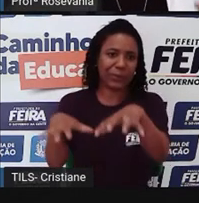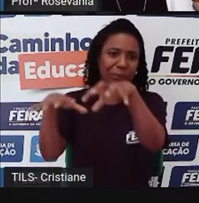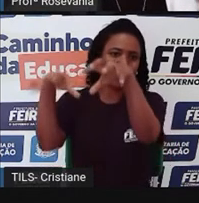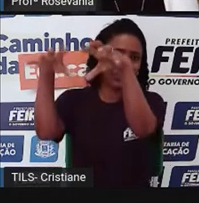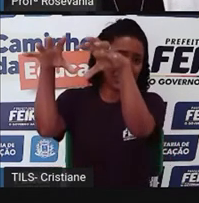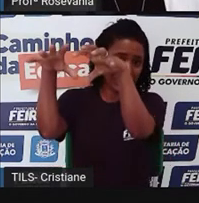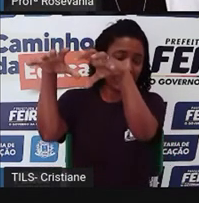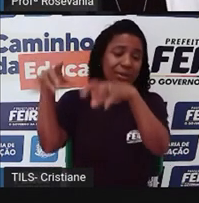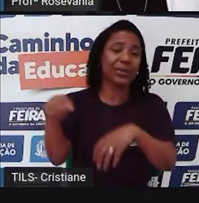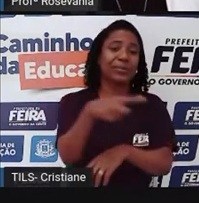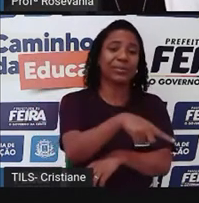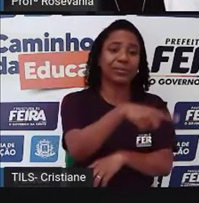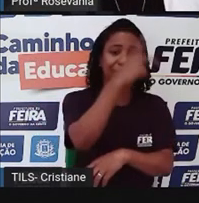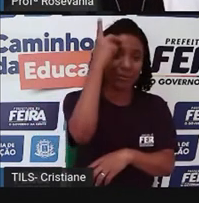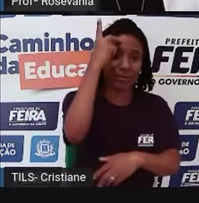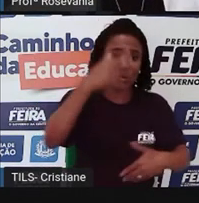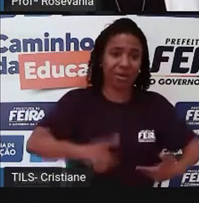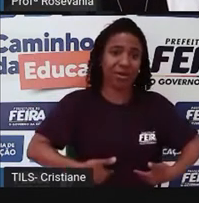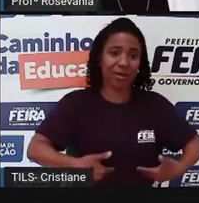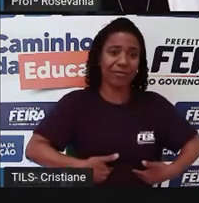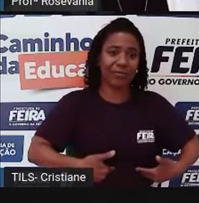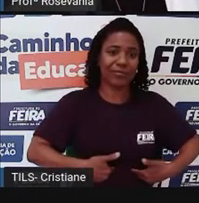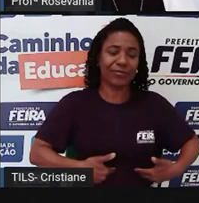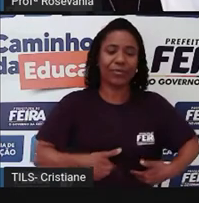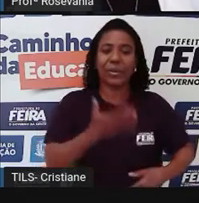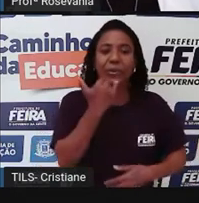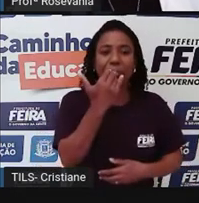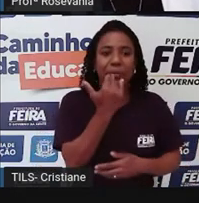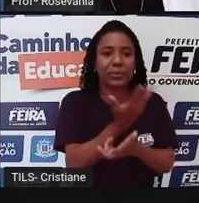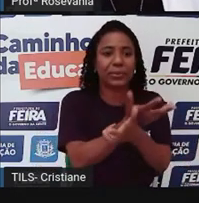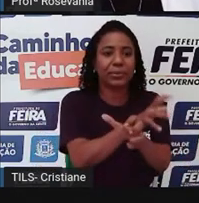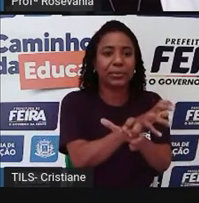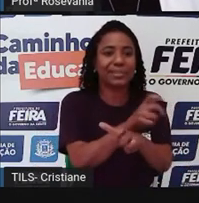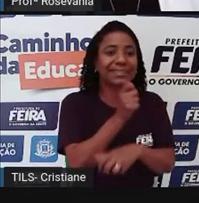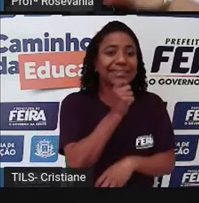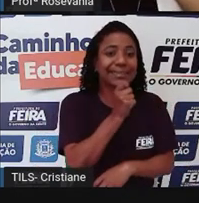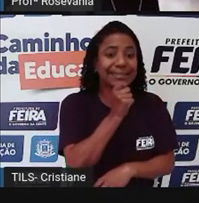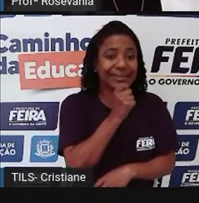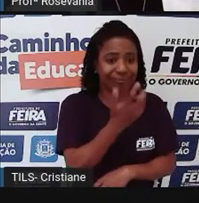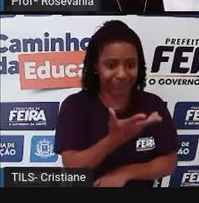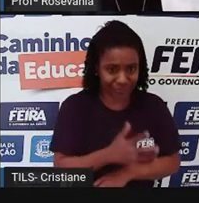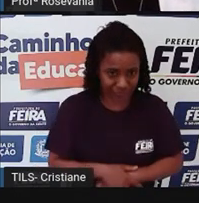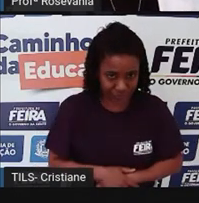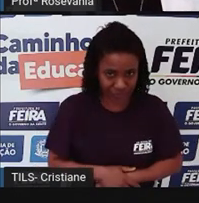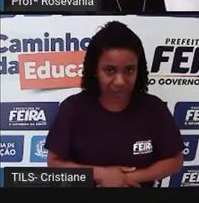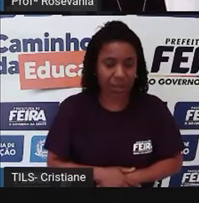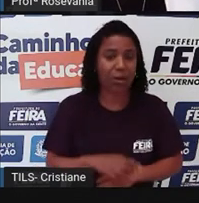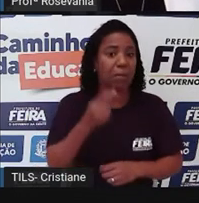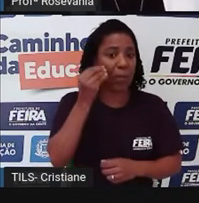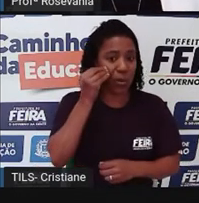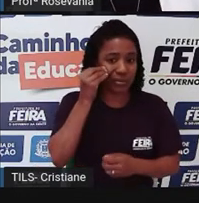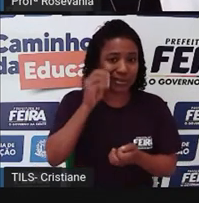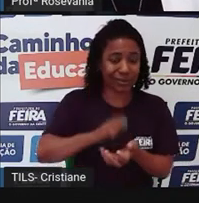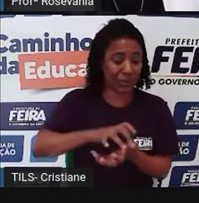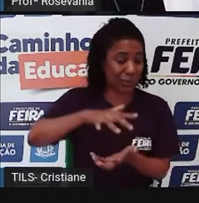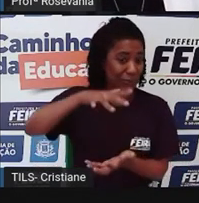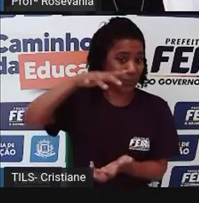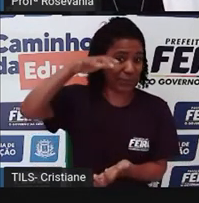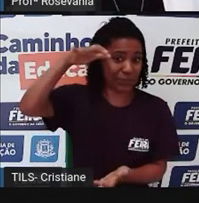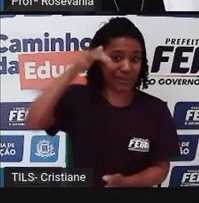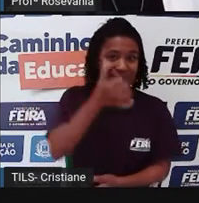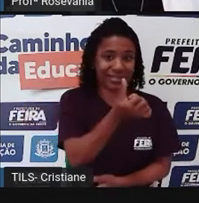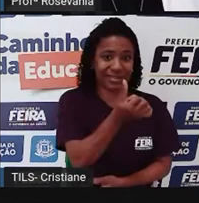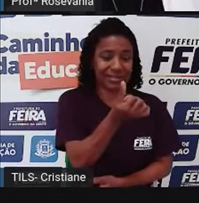são gerados cerca de 160 mil toneladas de resíduos sólidos, ou seja, né, rejeito, lixo, nas cidades,